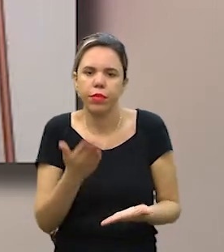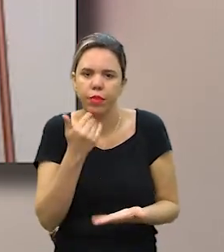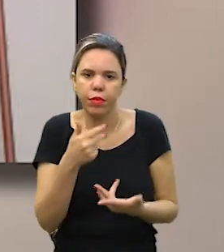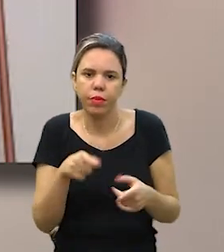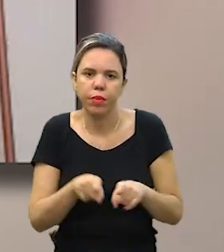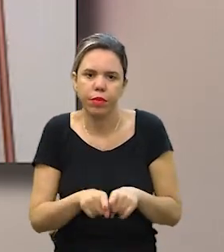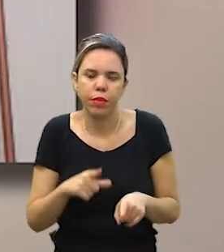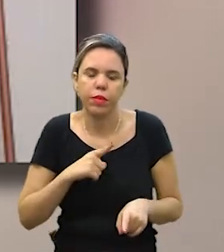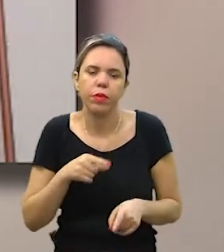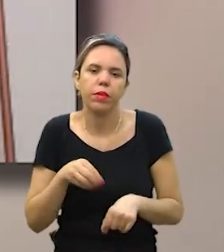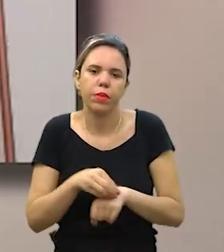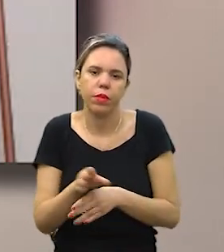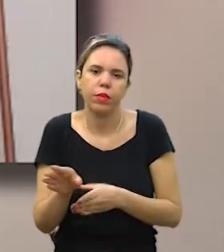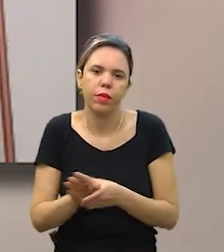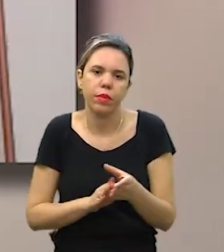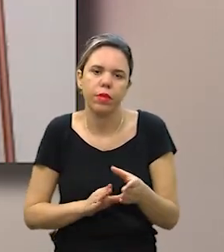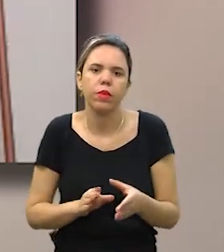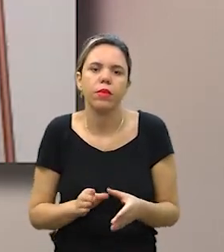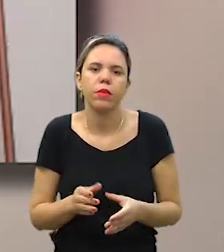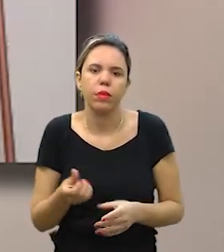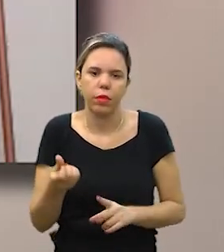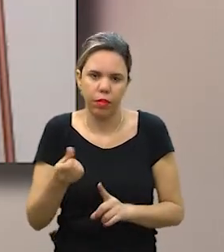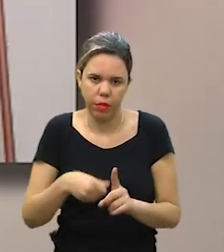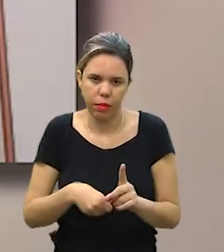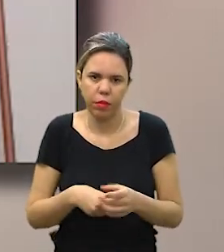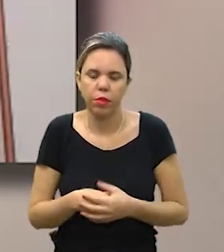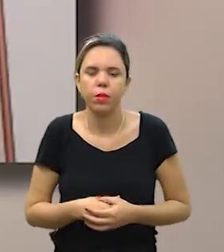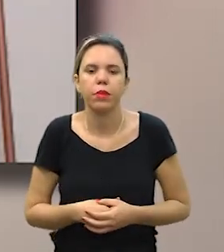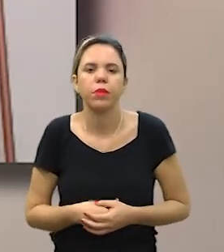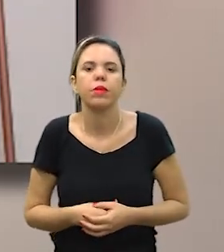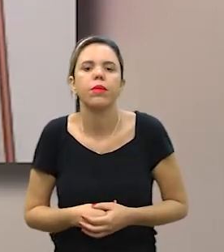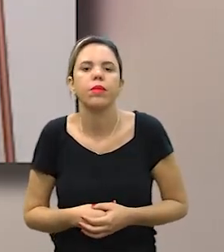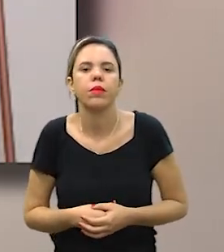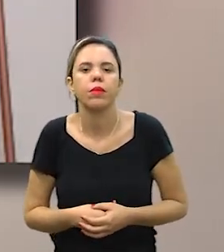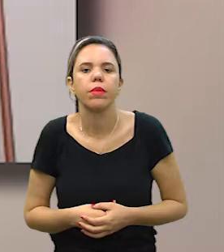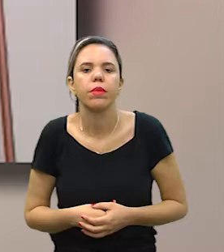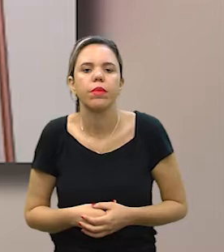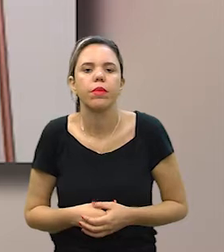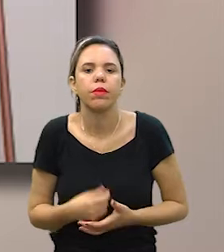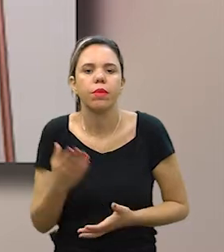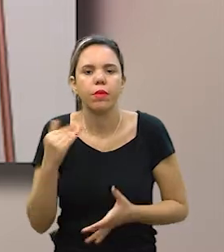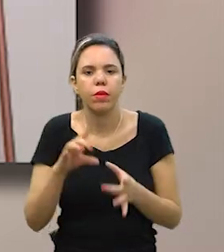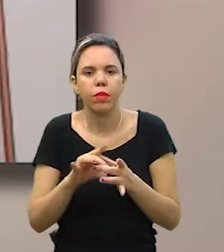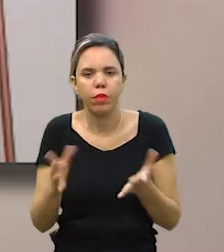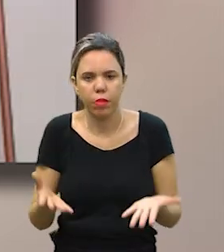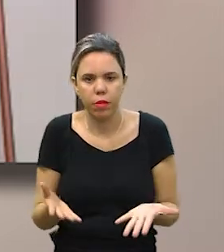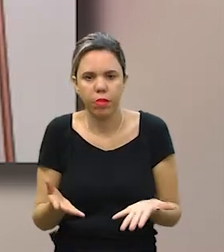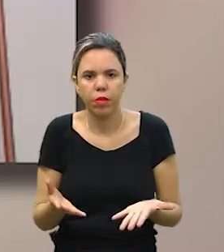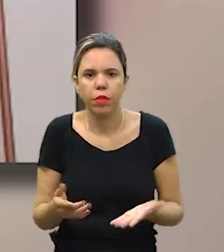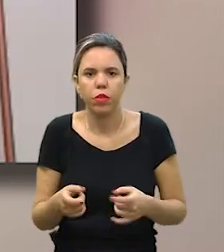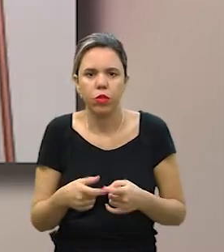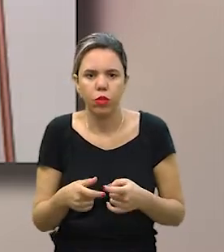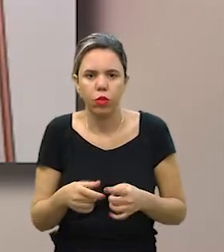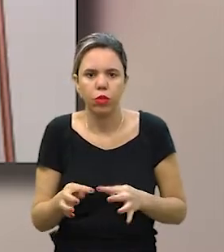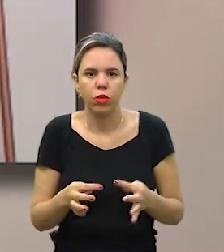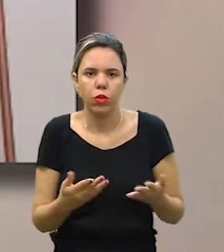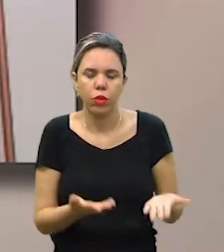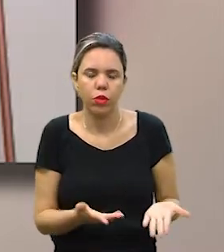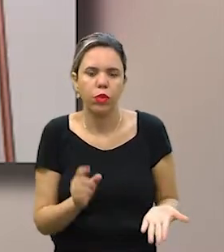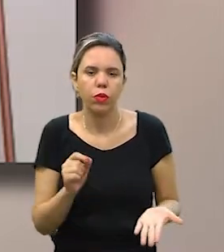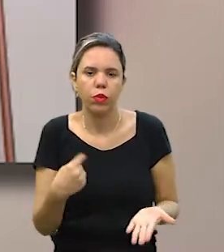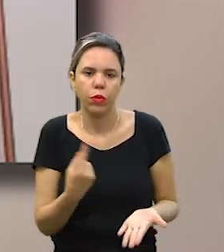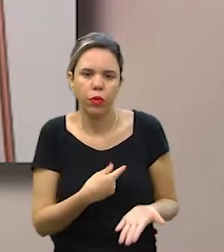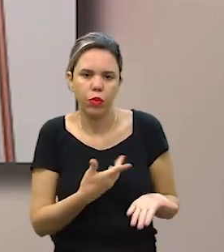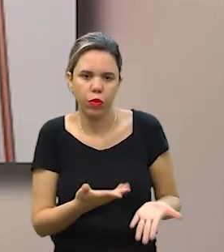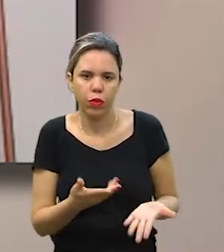introdução alimentar ela está indicada a partir do 6º mês, desde que ela seja liberada pelo pediatra.